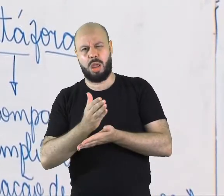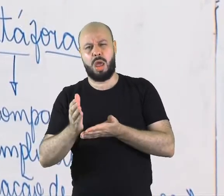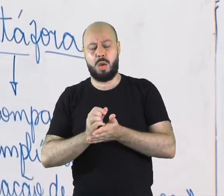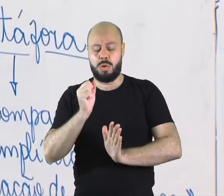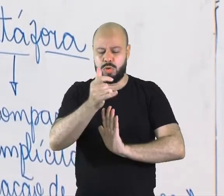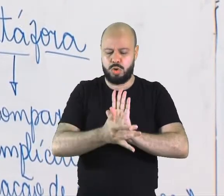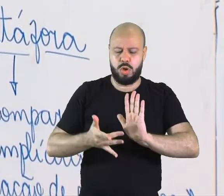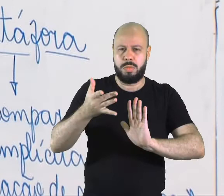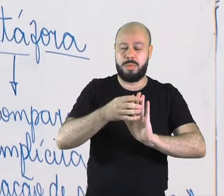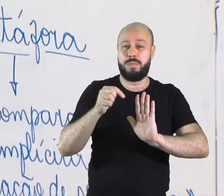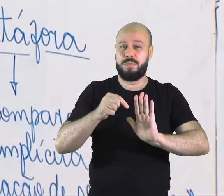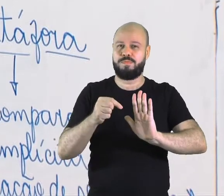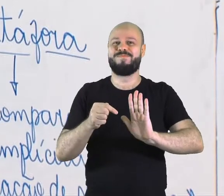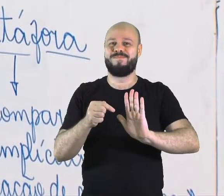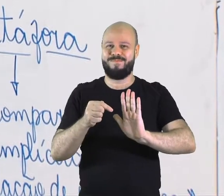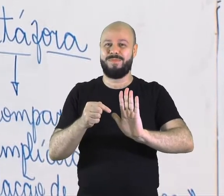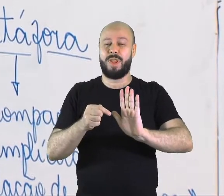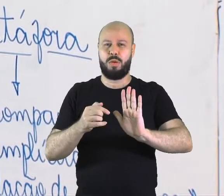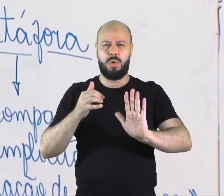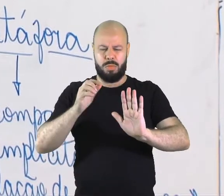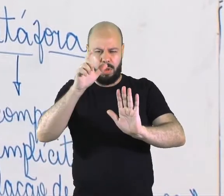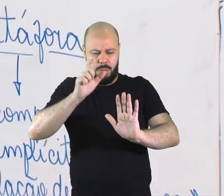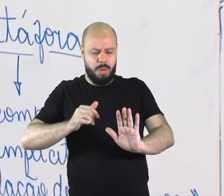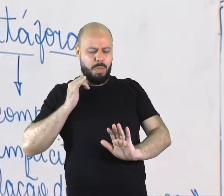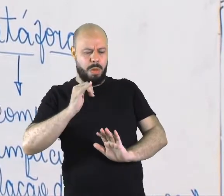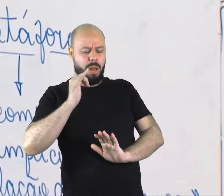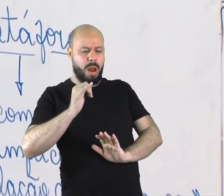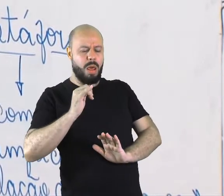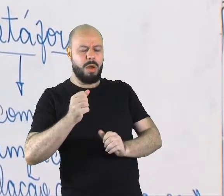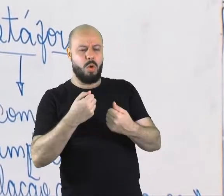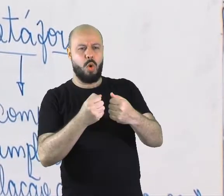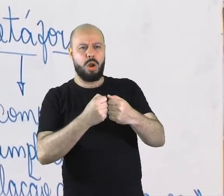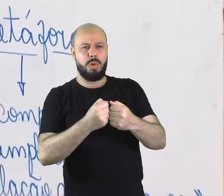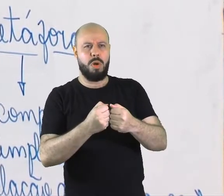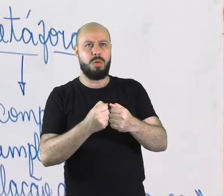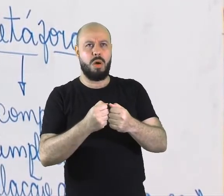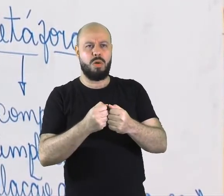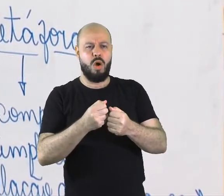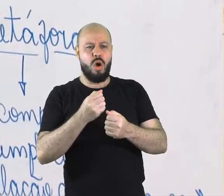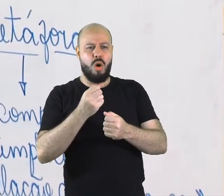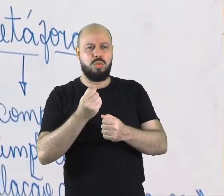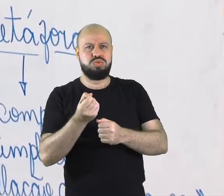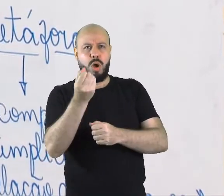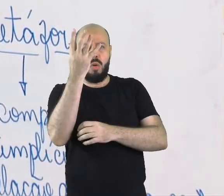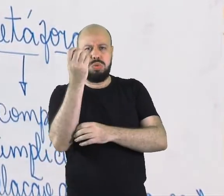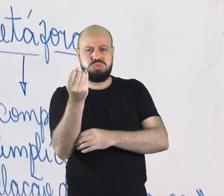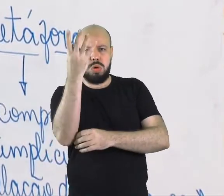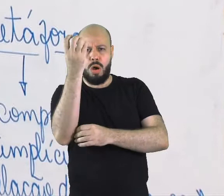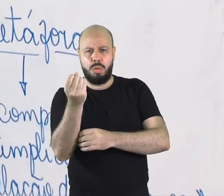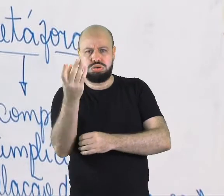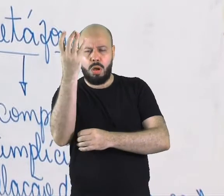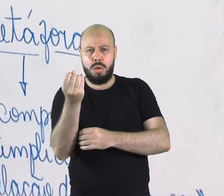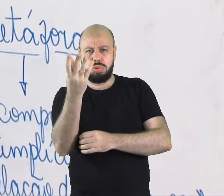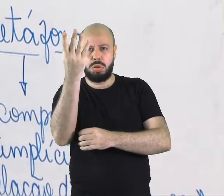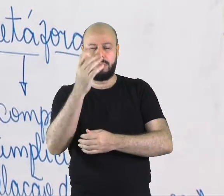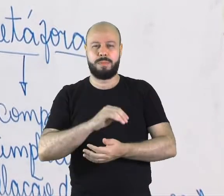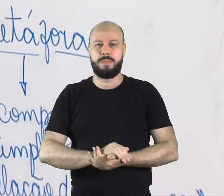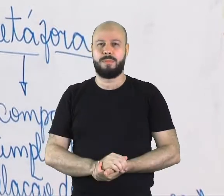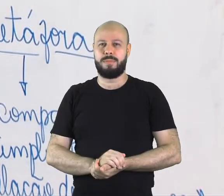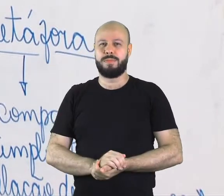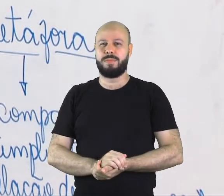quando o narrador falou que o ônibus estava fumaçando. Então, vocês